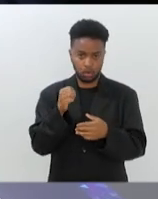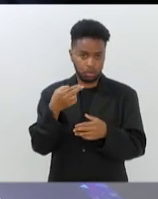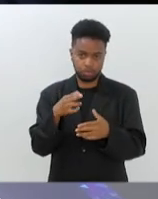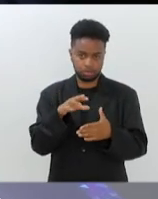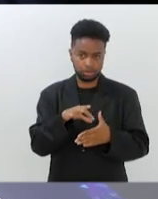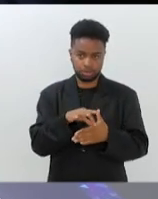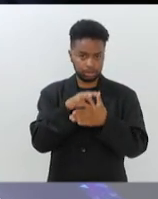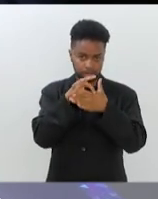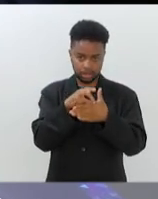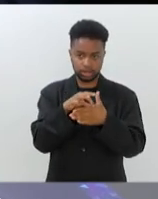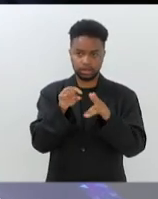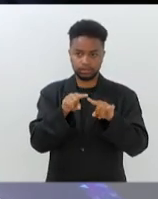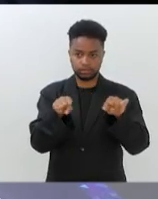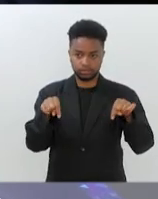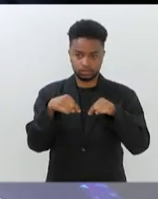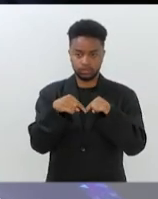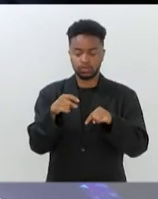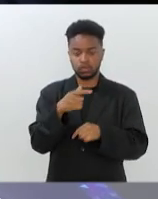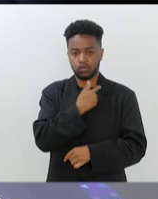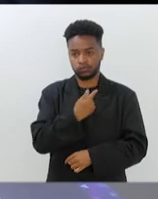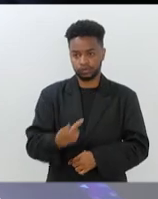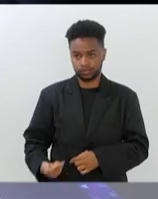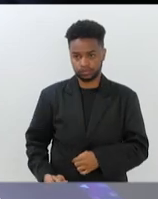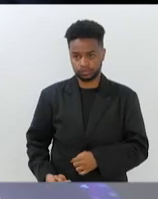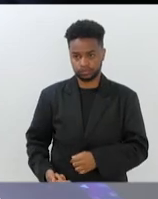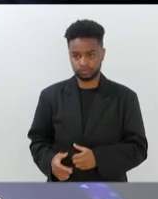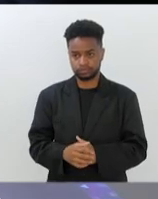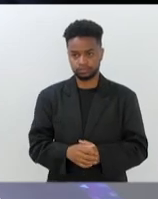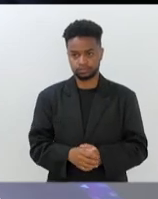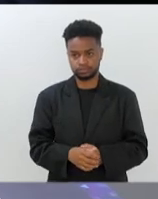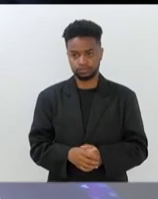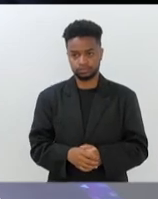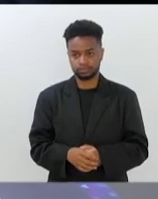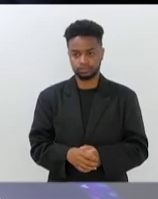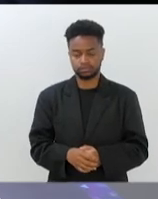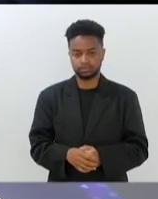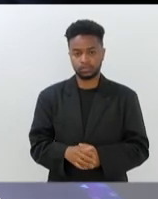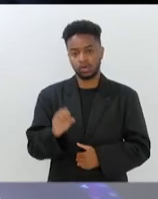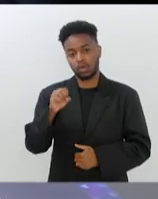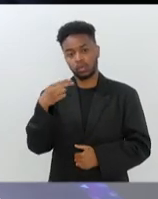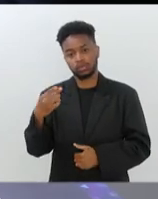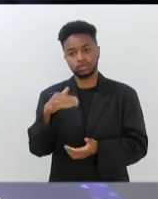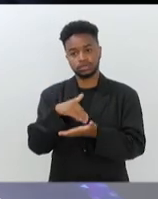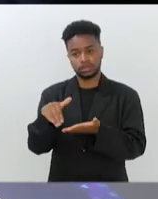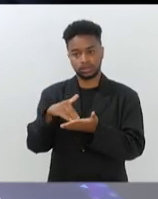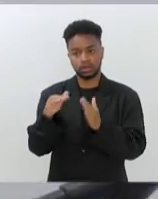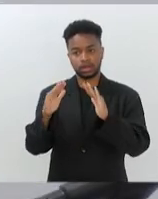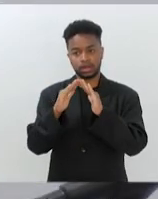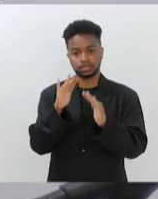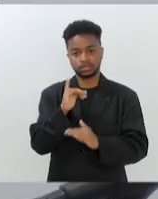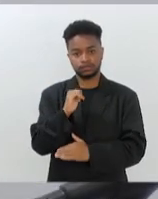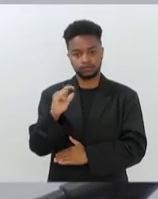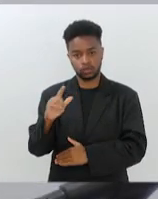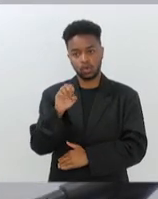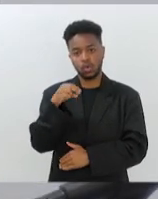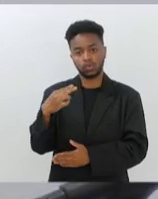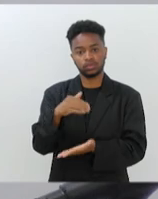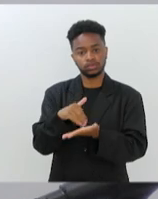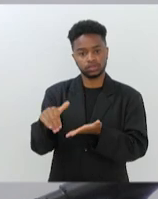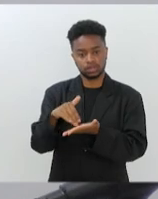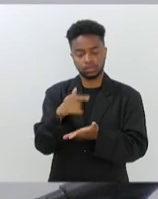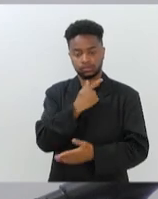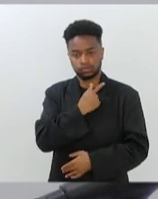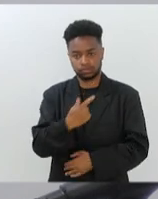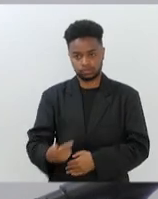gabinete da chefia de gabinete do governador do estado ou o secretário da casa civil ou o secretário de